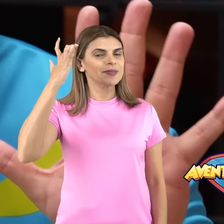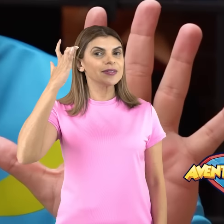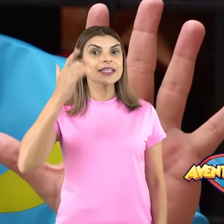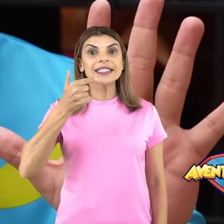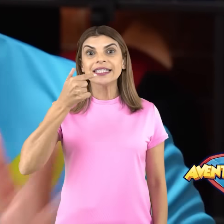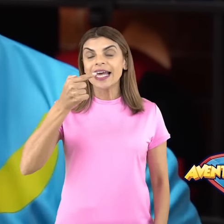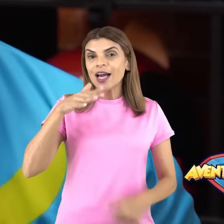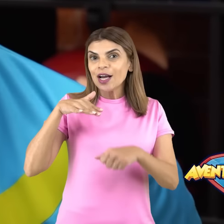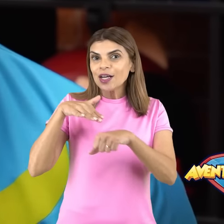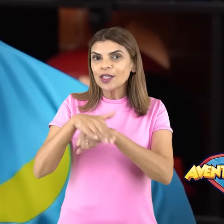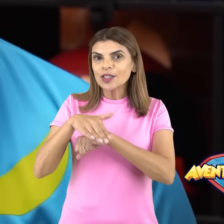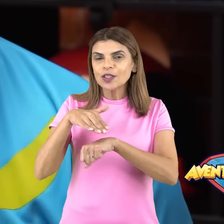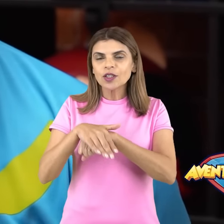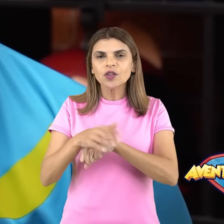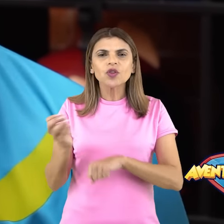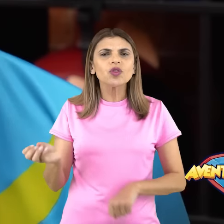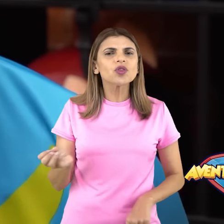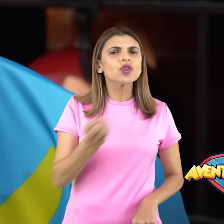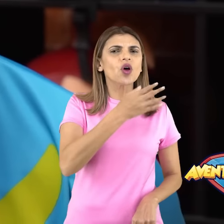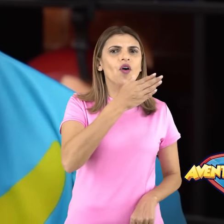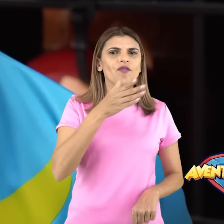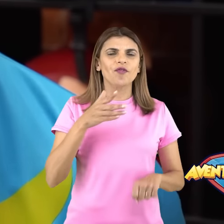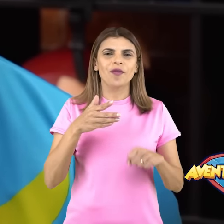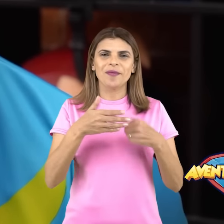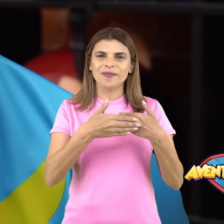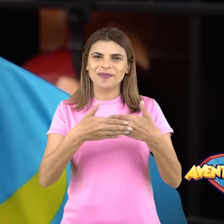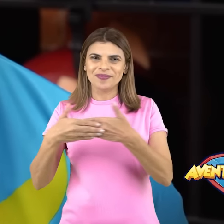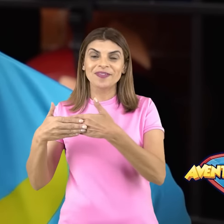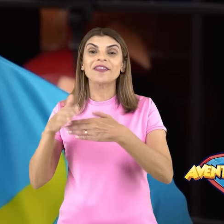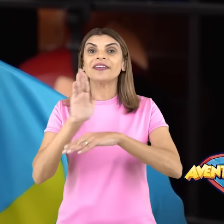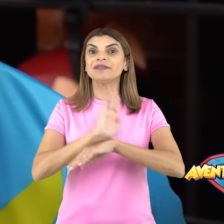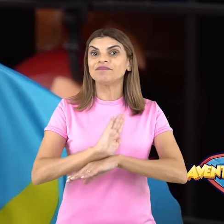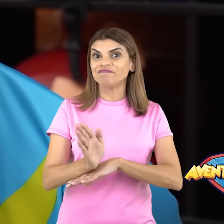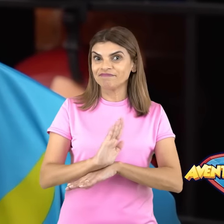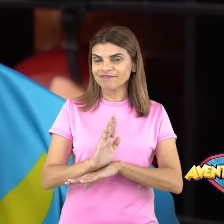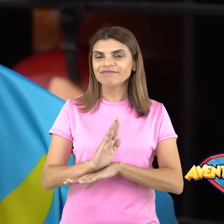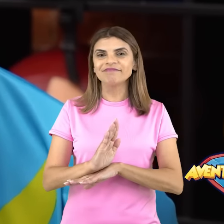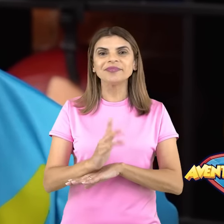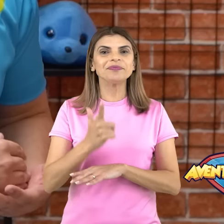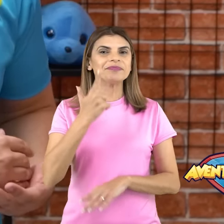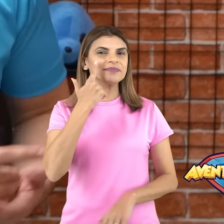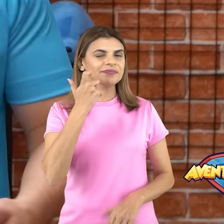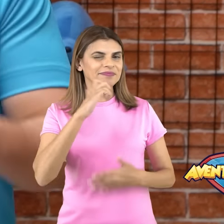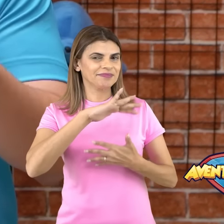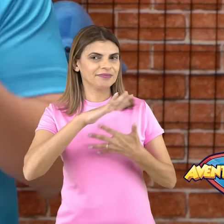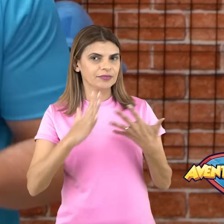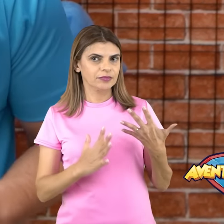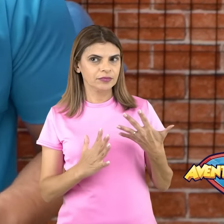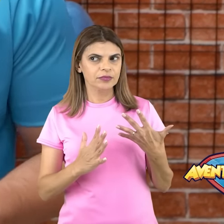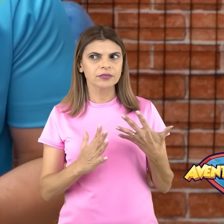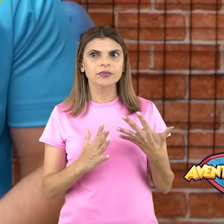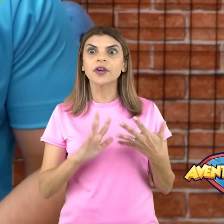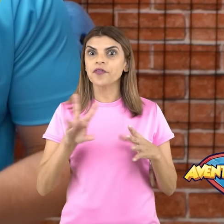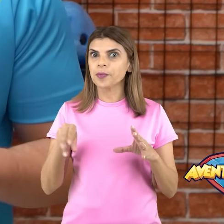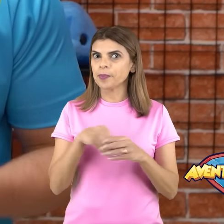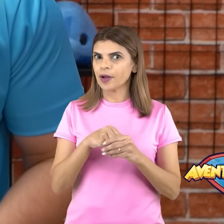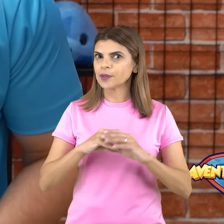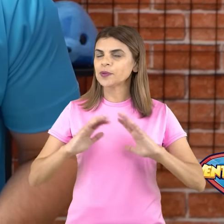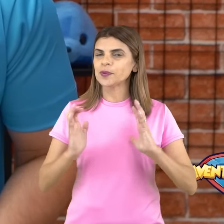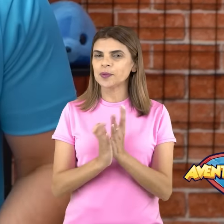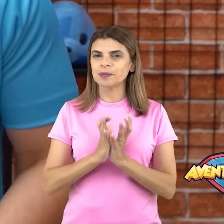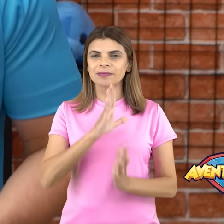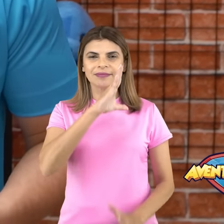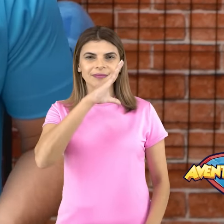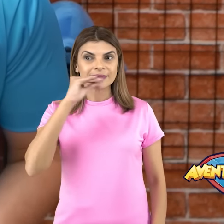7 horas da noite, vai sair um episódio novo aqui no canal da Lucastoon. Só faz parte do público